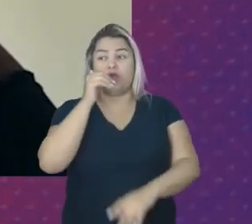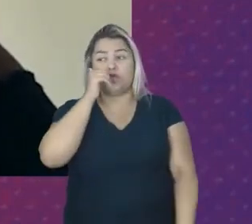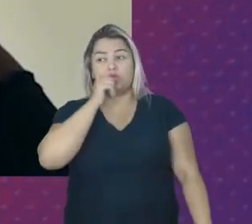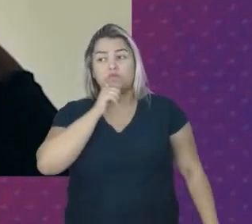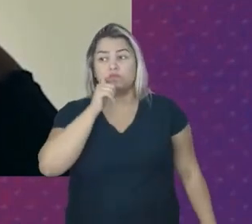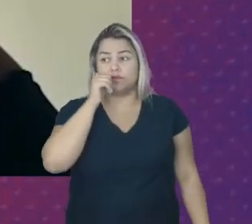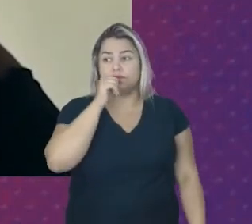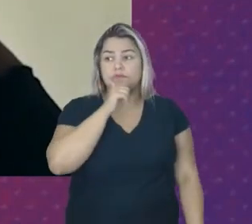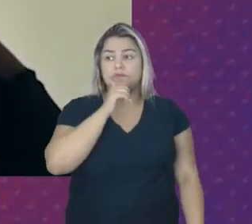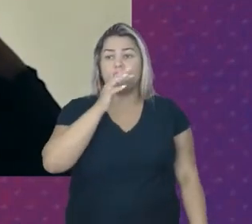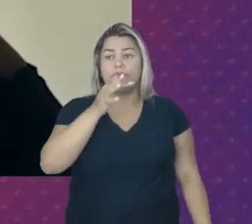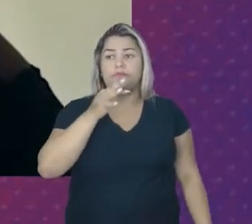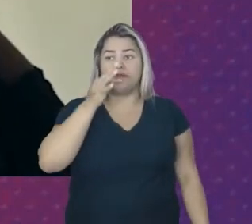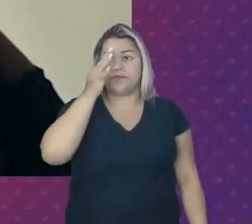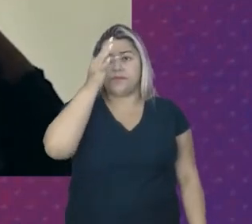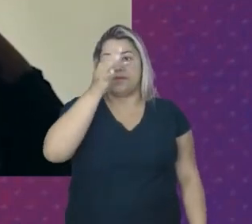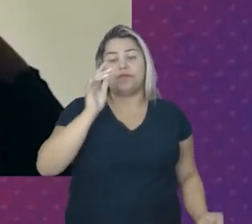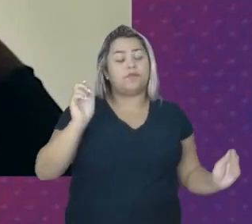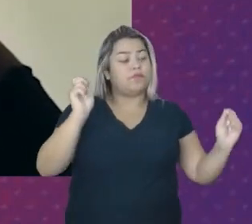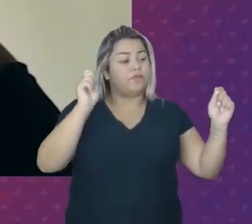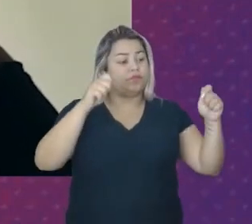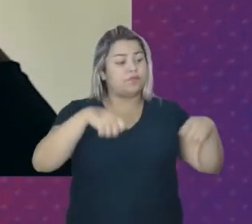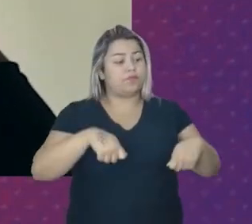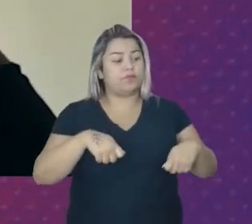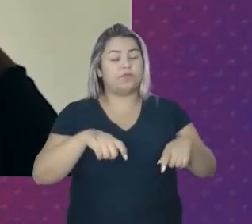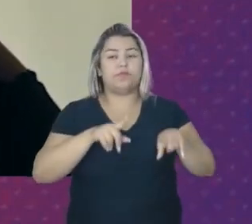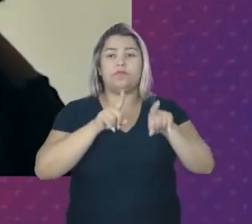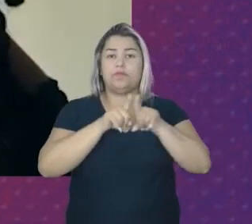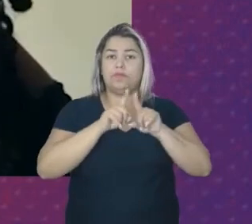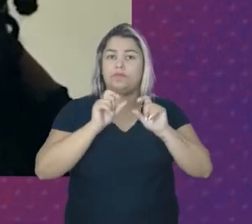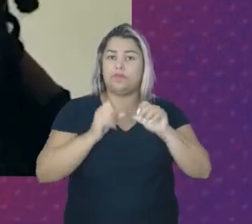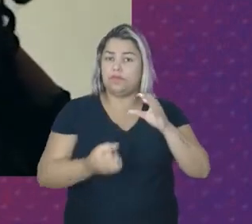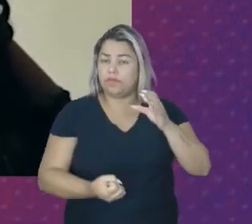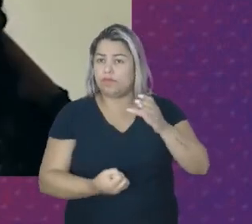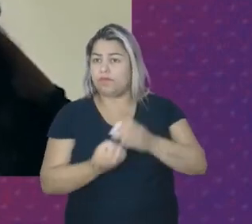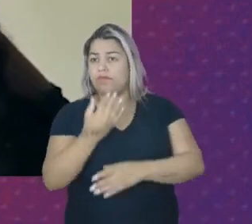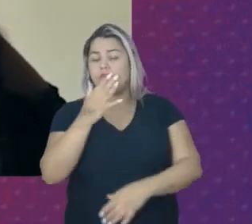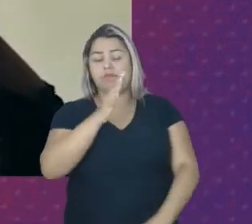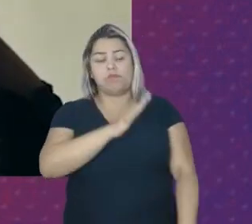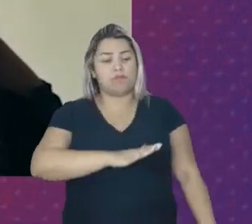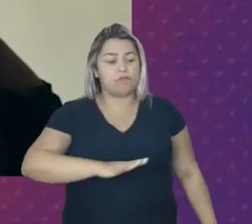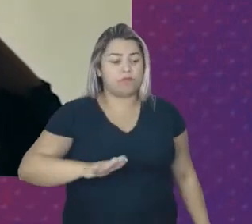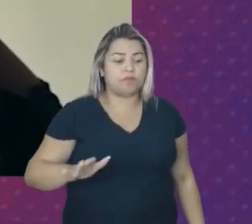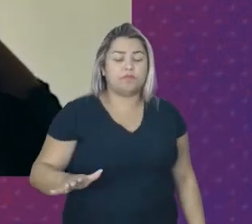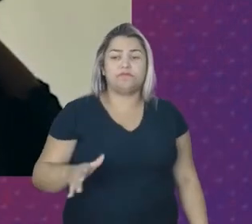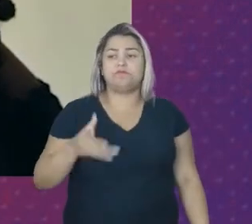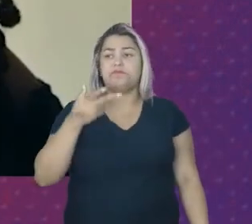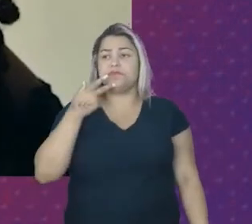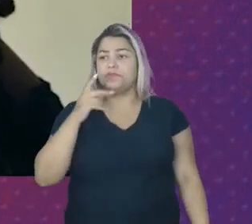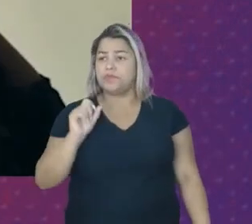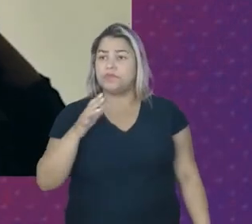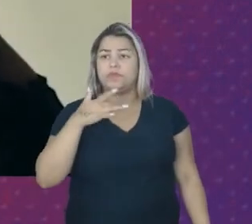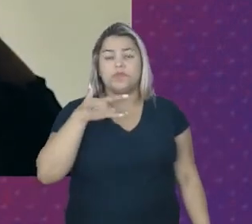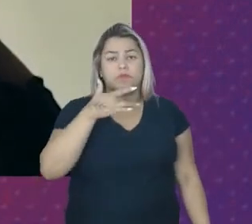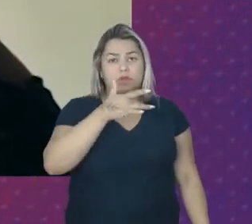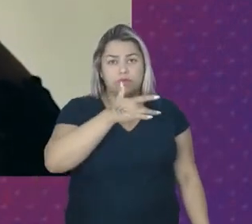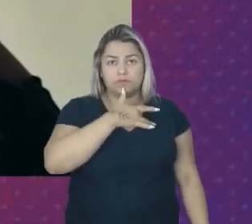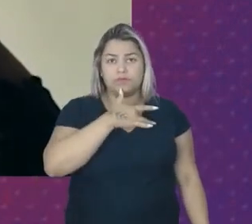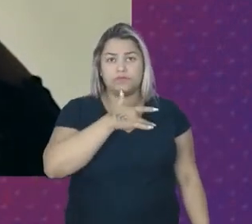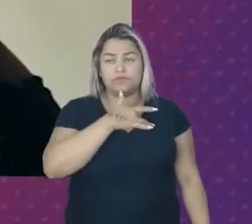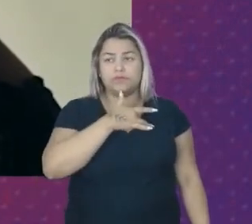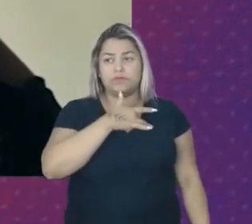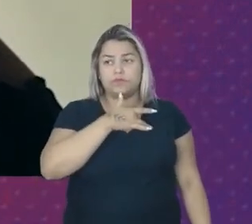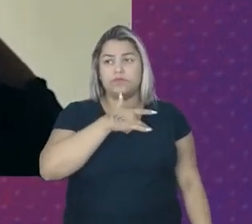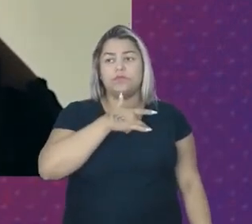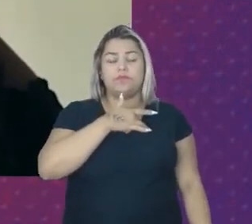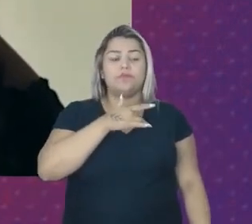inclusive, sobre um futuro que precisa do meio ambiente para que a gente possa criar nossas crianças, para que a gente possa ter mais saúde, e a saúde da mulher,